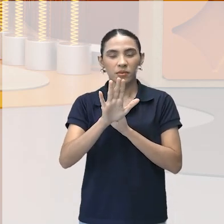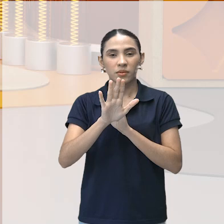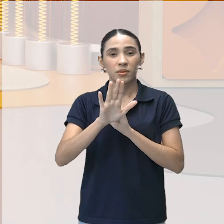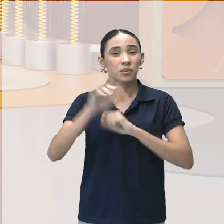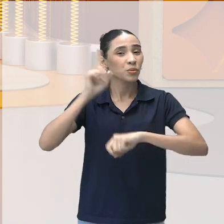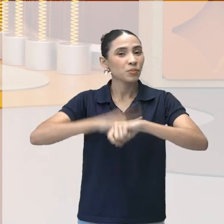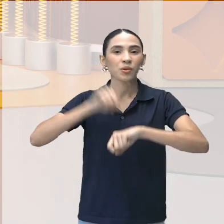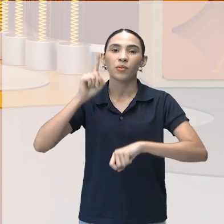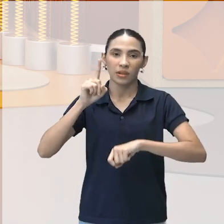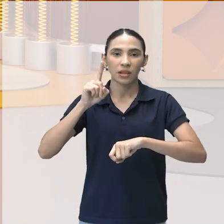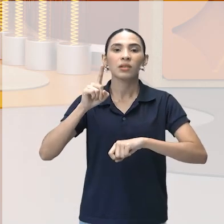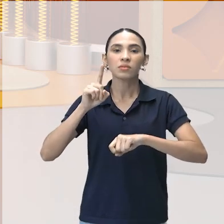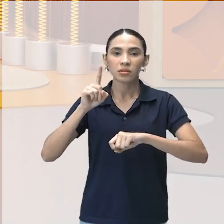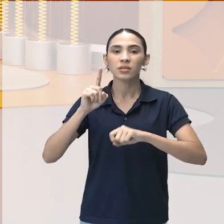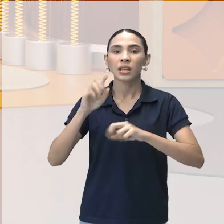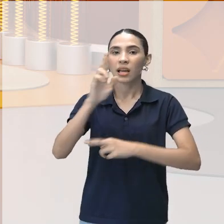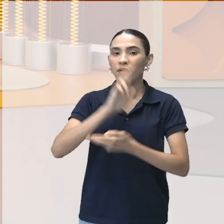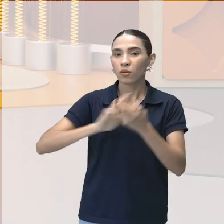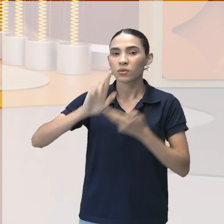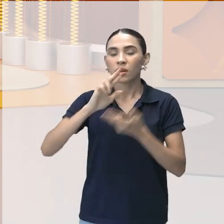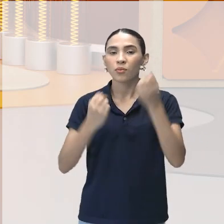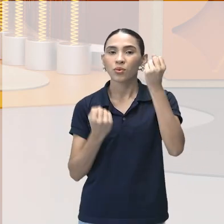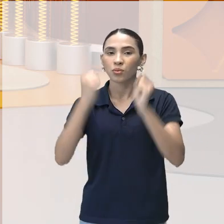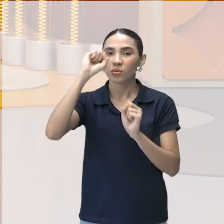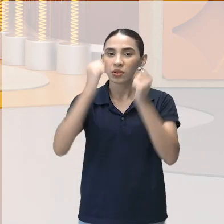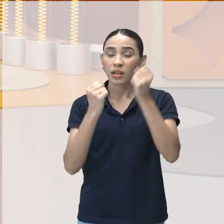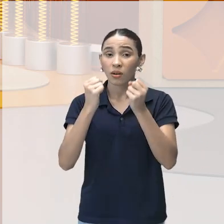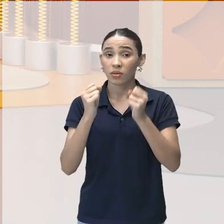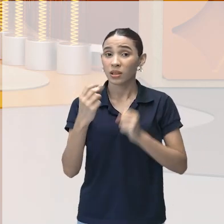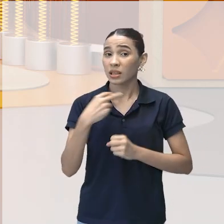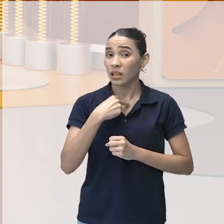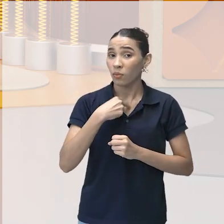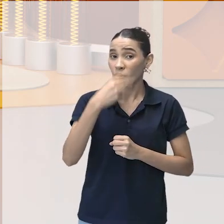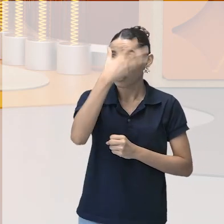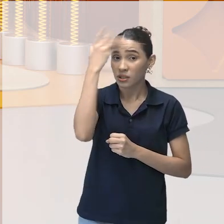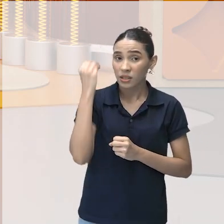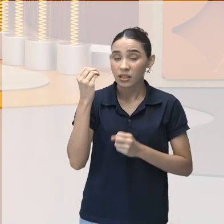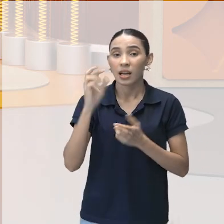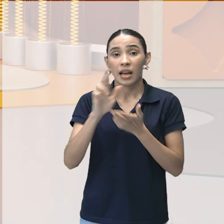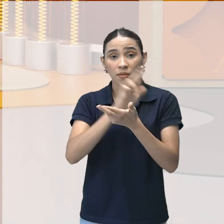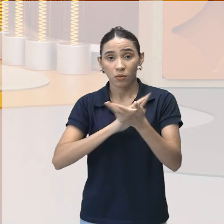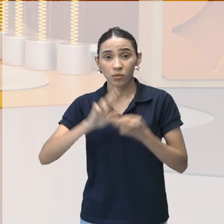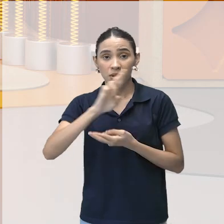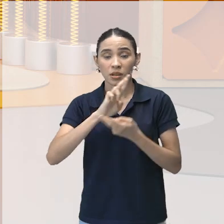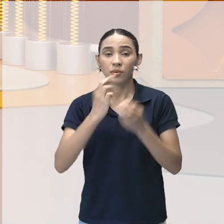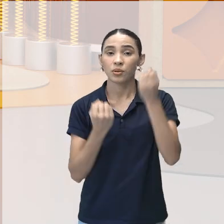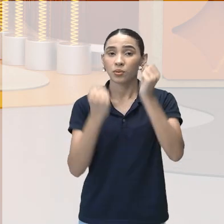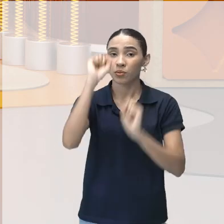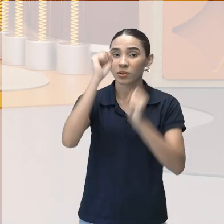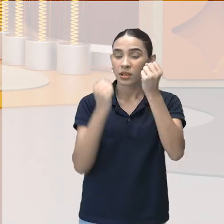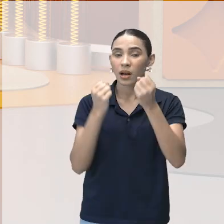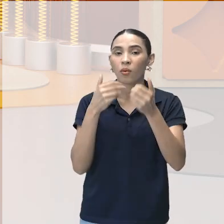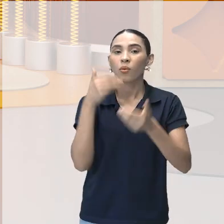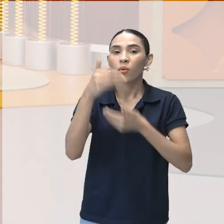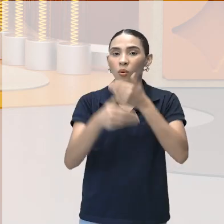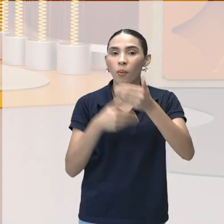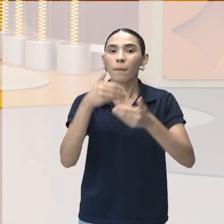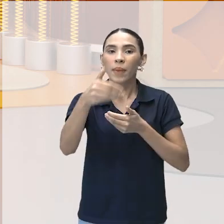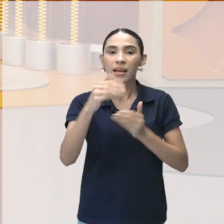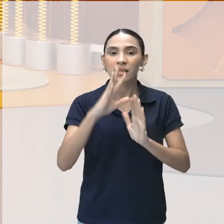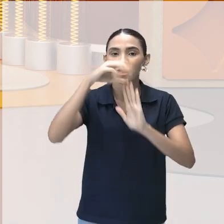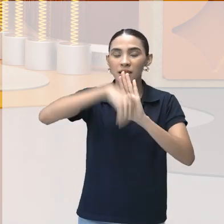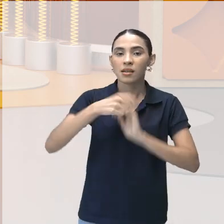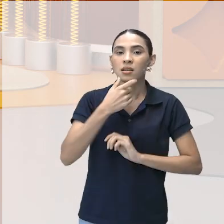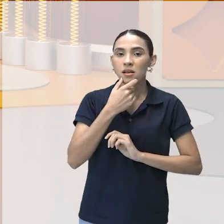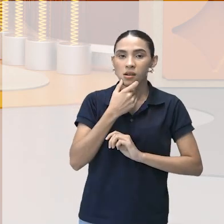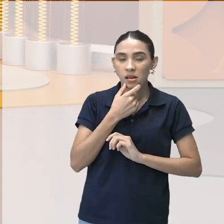os pioneiros na Revolução Industrial. Não esqueçam que a Revolução Industrial, ela começa na Inglaterra